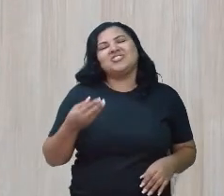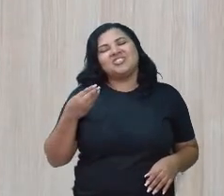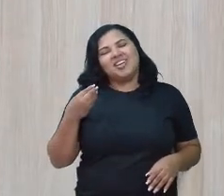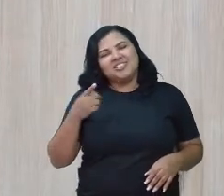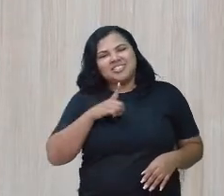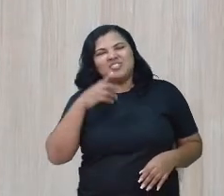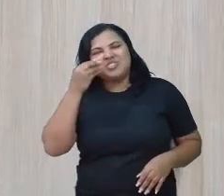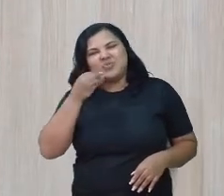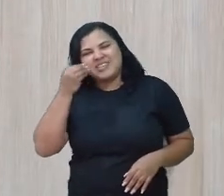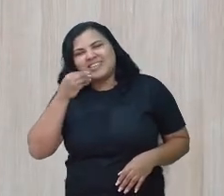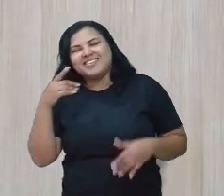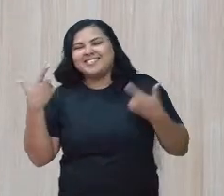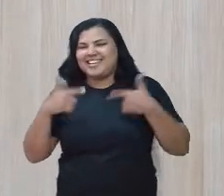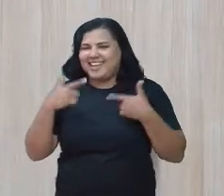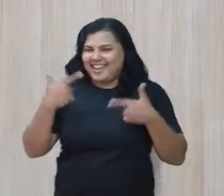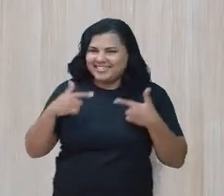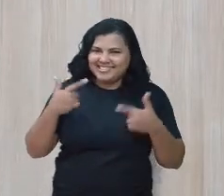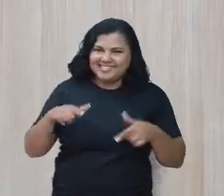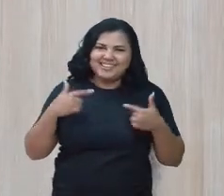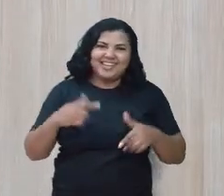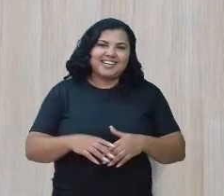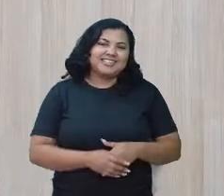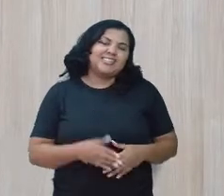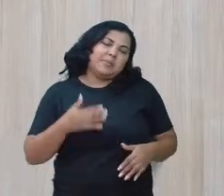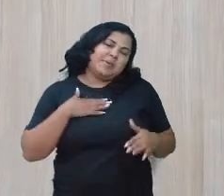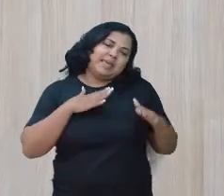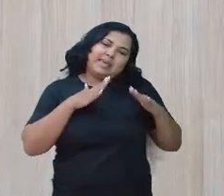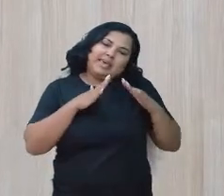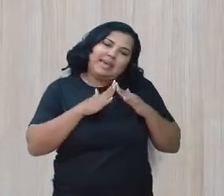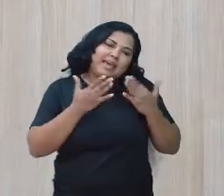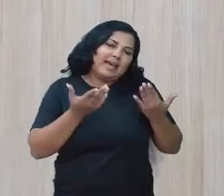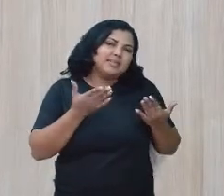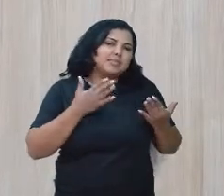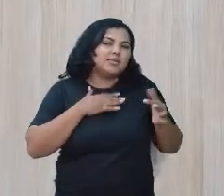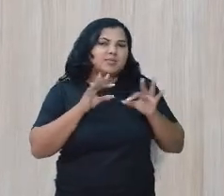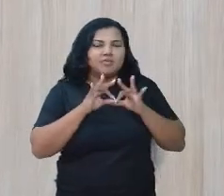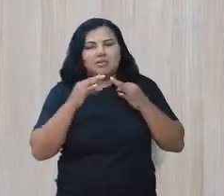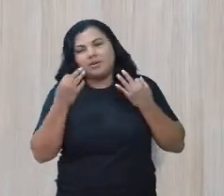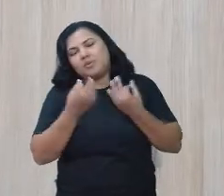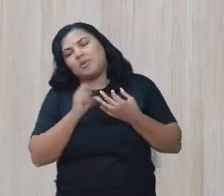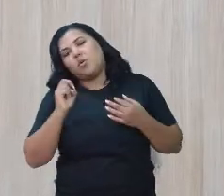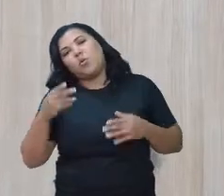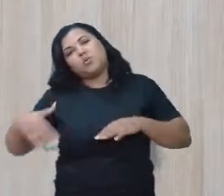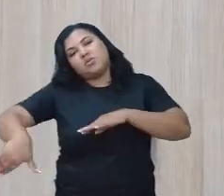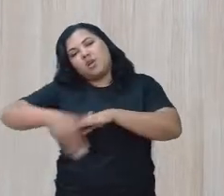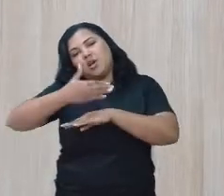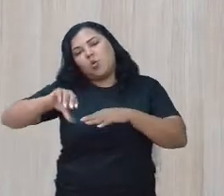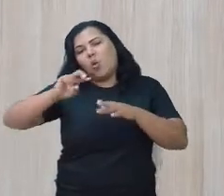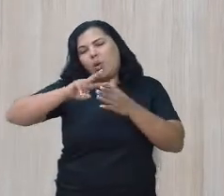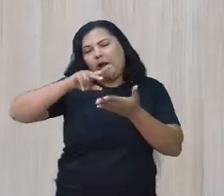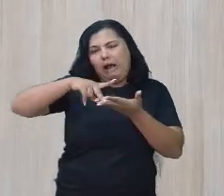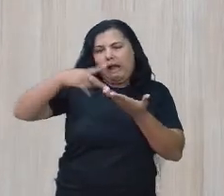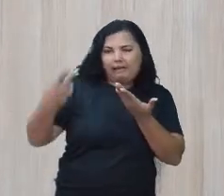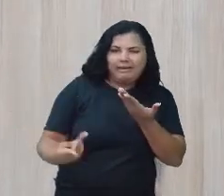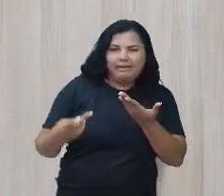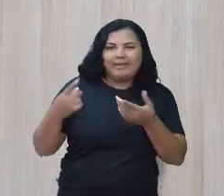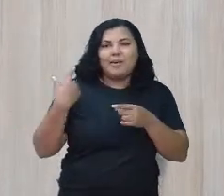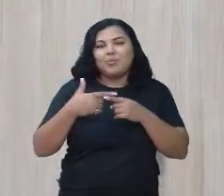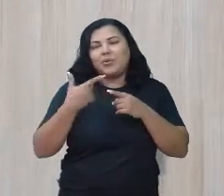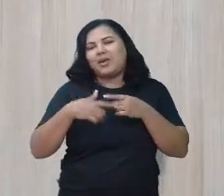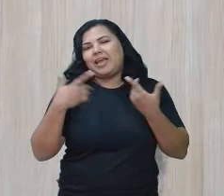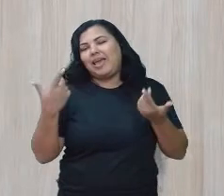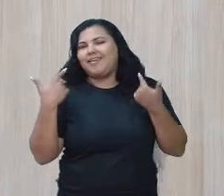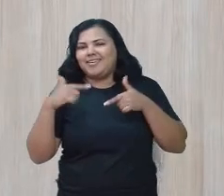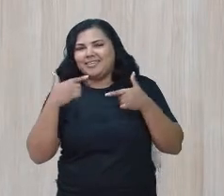situação, né, divertida, engraçada, né, na minha casa, com a minha família, ou na rua, ou uma queda, por que a gente acha